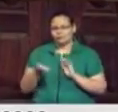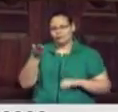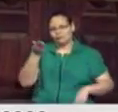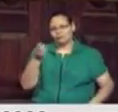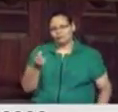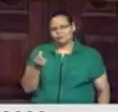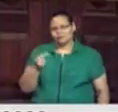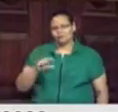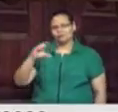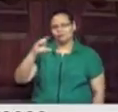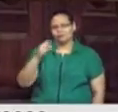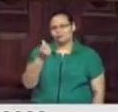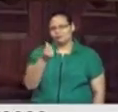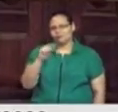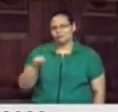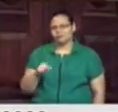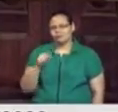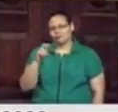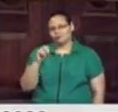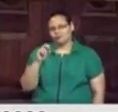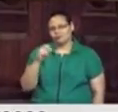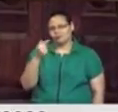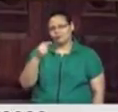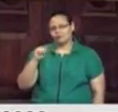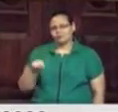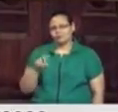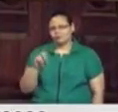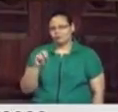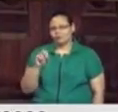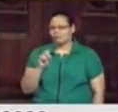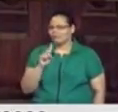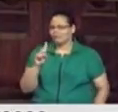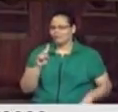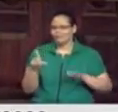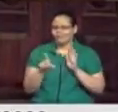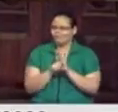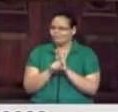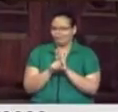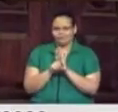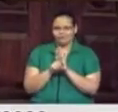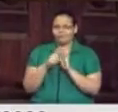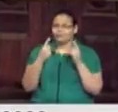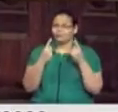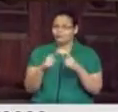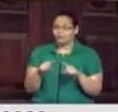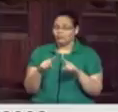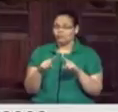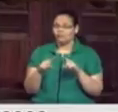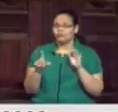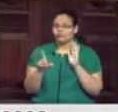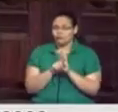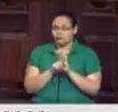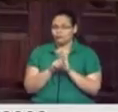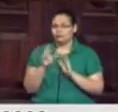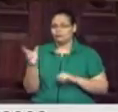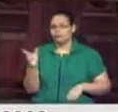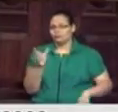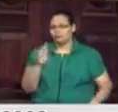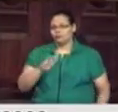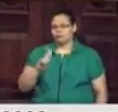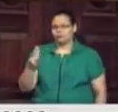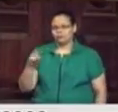único de R$ 6,50 para R$ 7,50, o que era ilegal, porque ele estava indo contra a lei do bilhete único, e